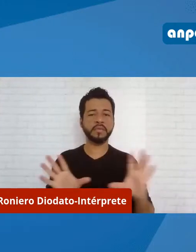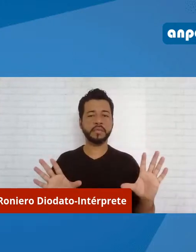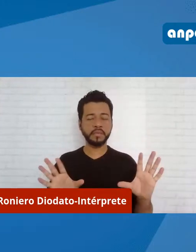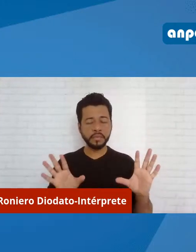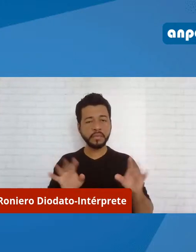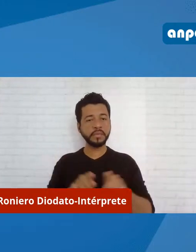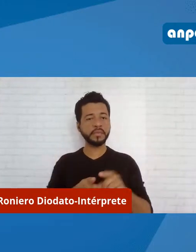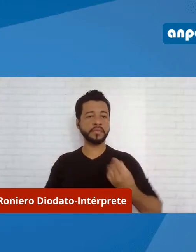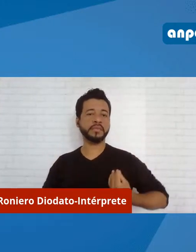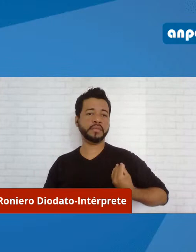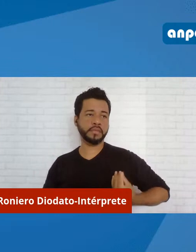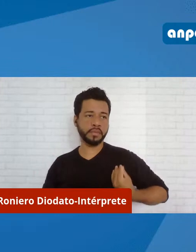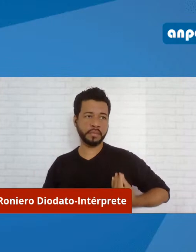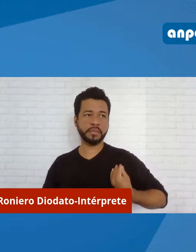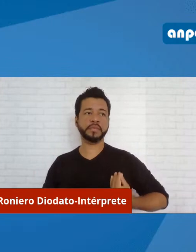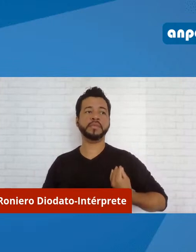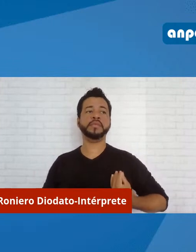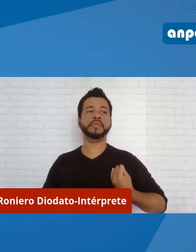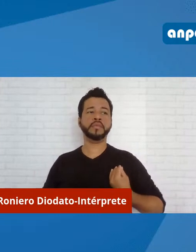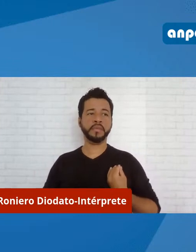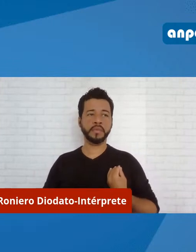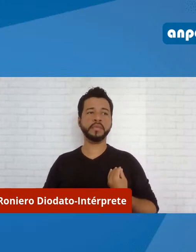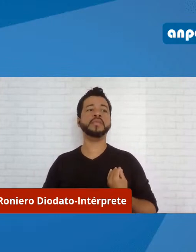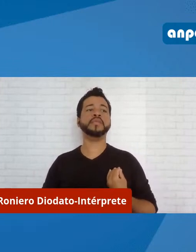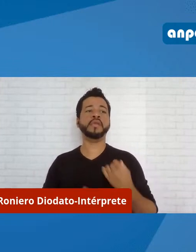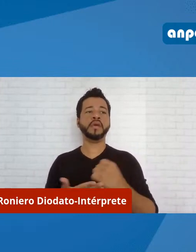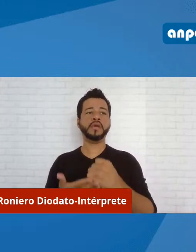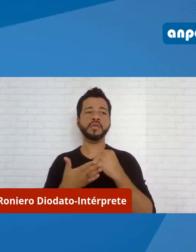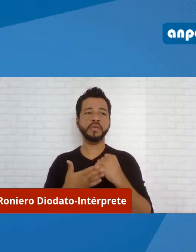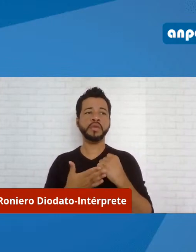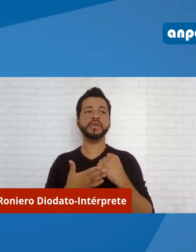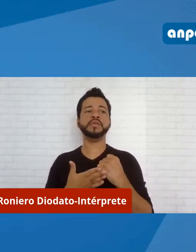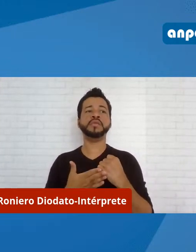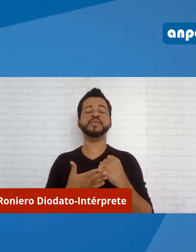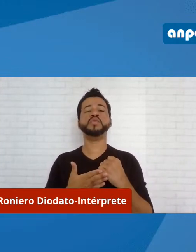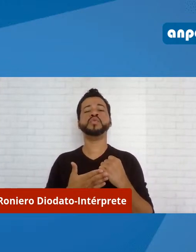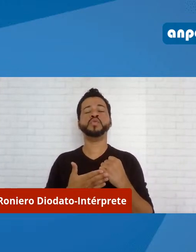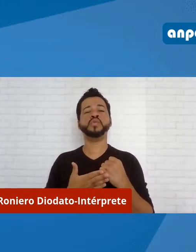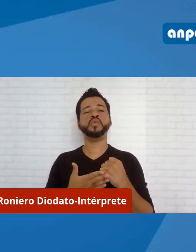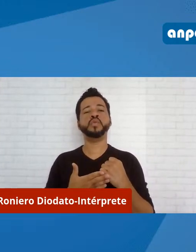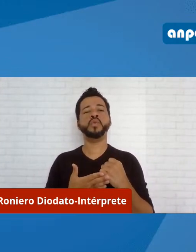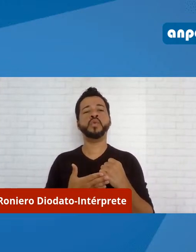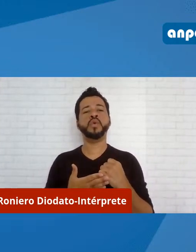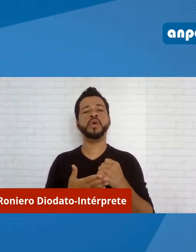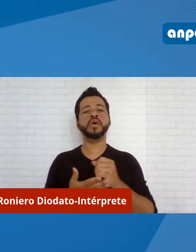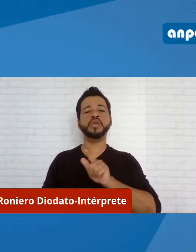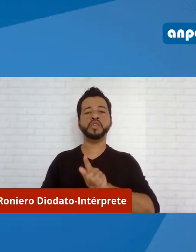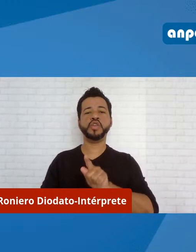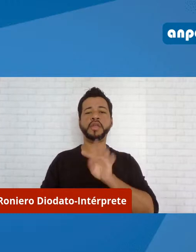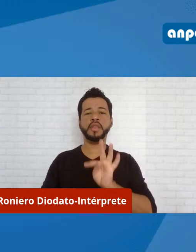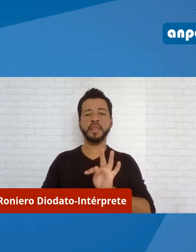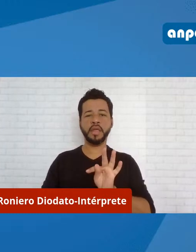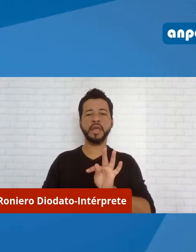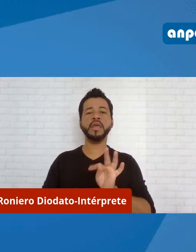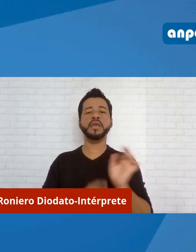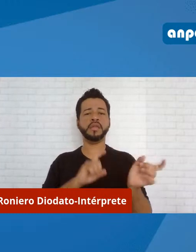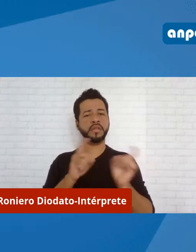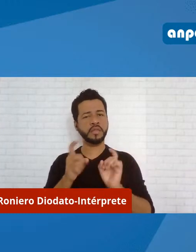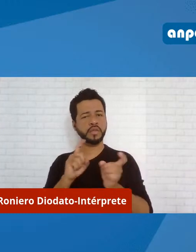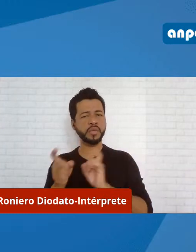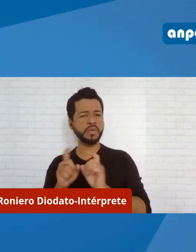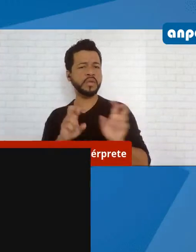aqui conosco, contribuindo com o nosso intercâmbio e discutindo uma temática